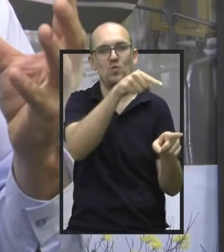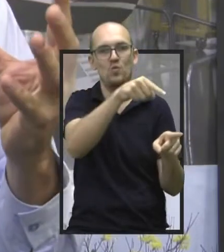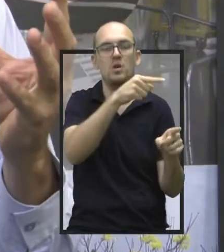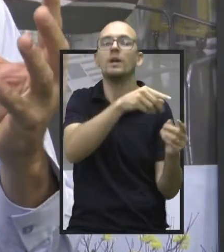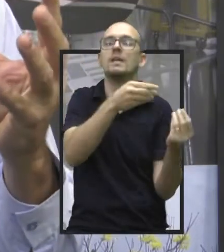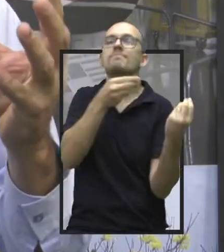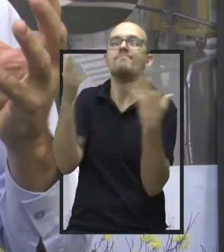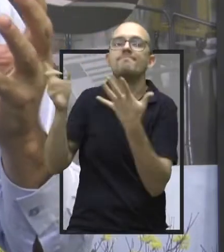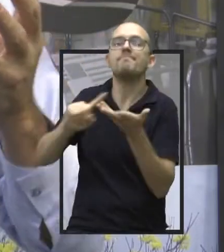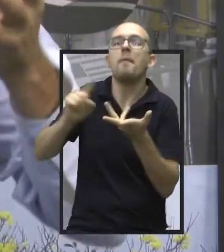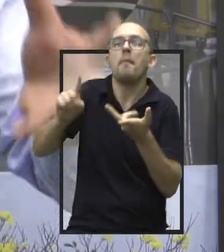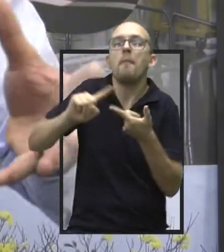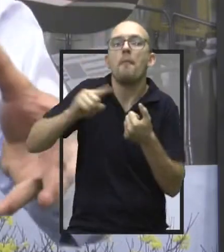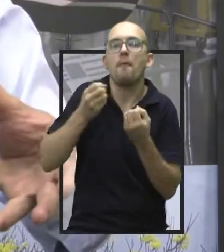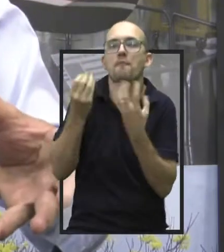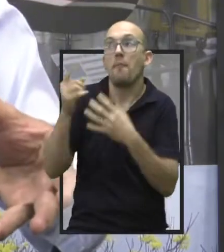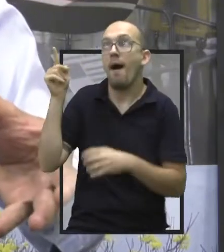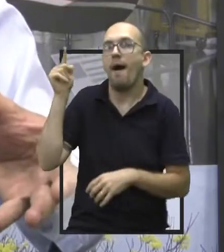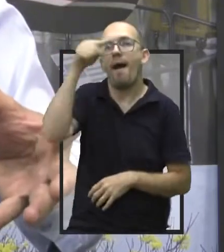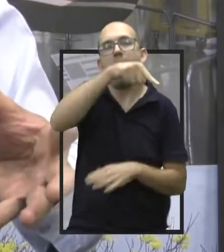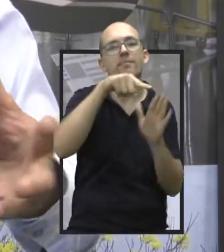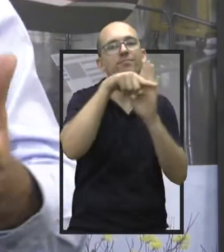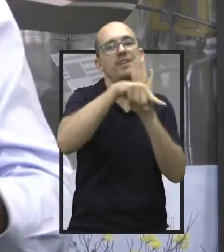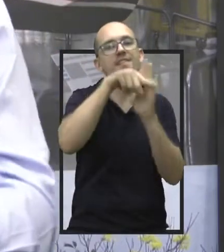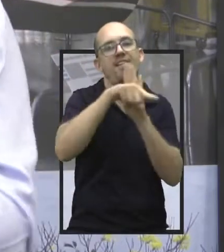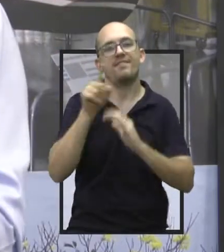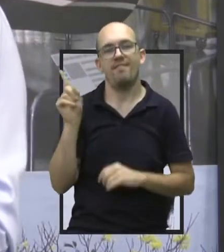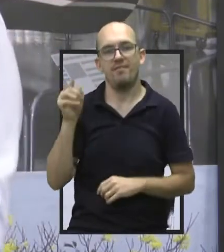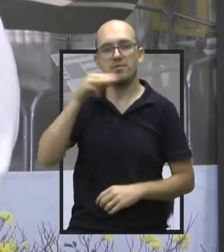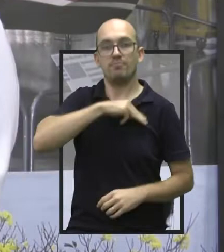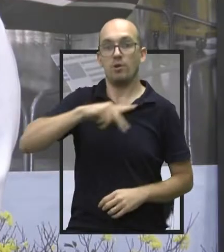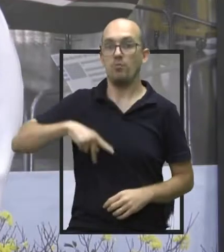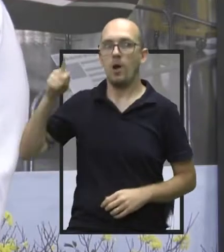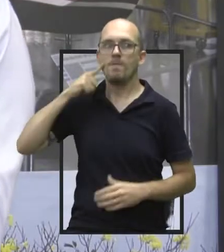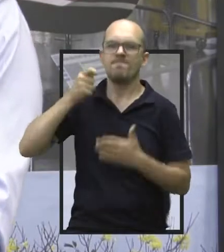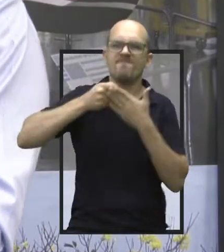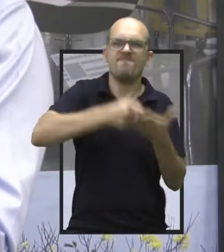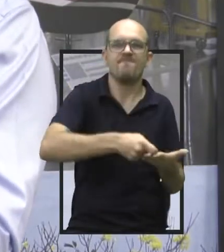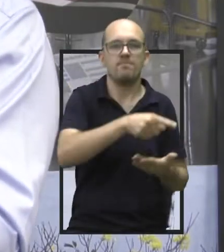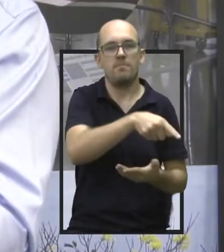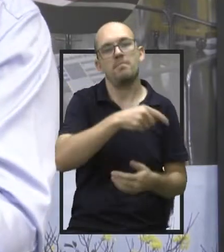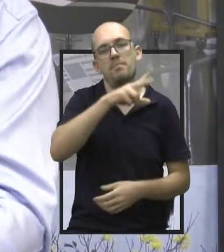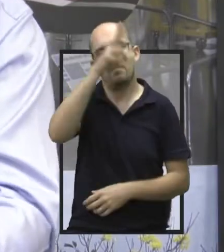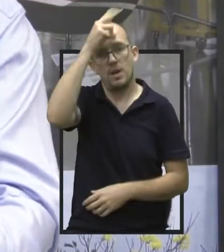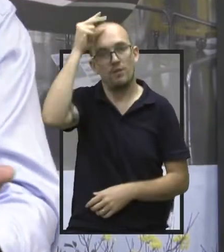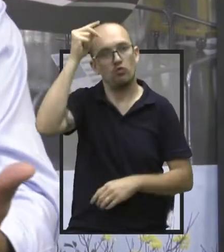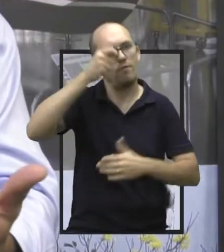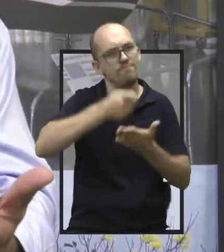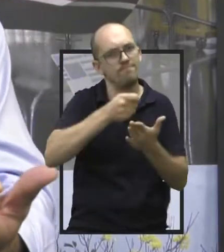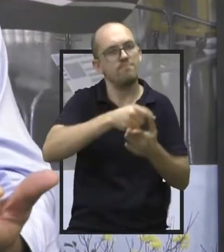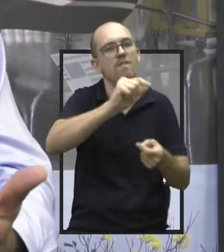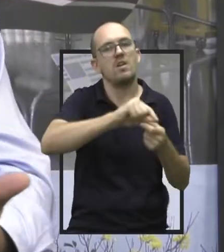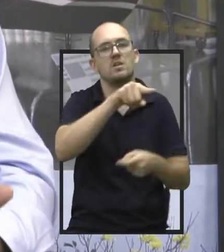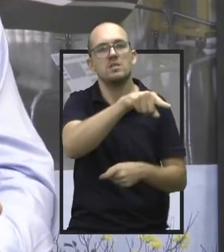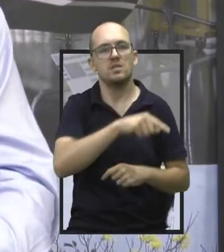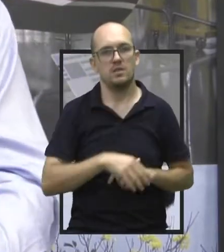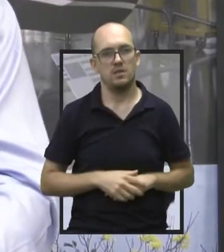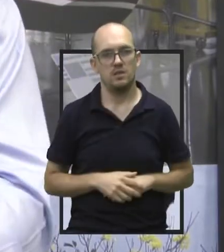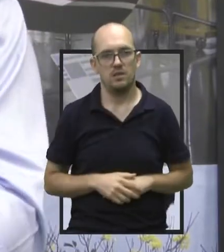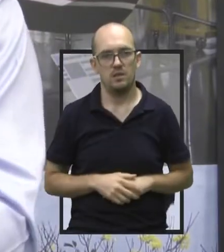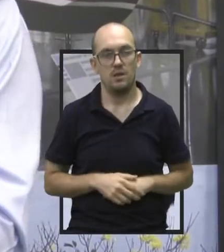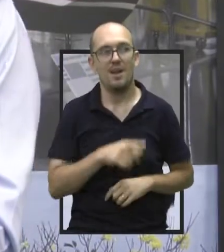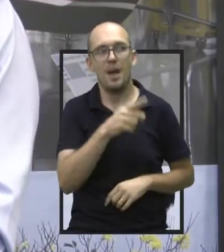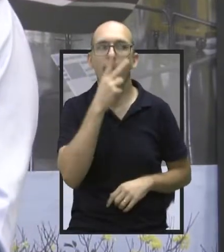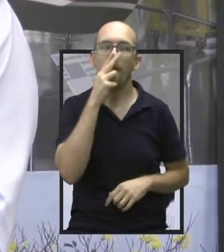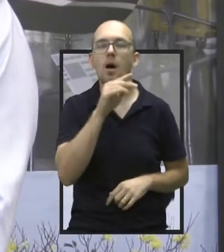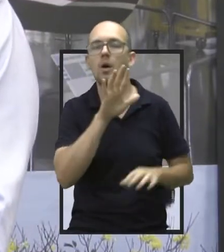a denúncia, não, para ele fiscalizar aquilo e fazer a prefeitura fazer o que está sendo determinado ali, o que você